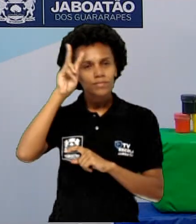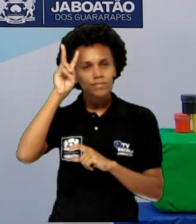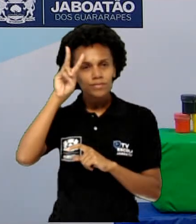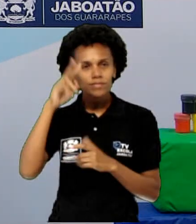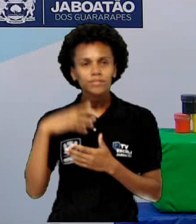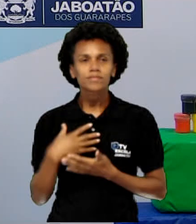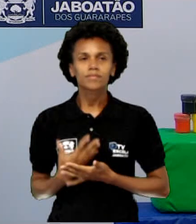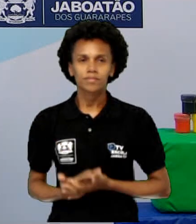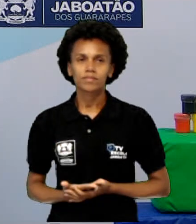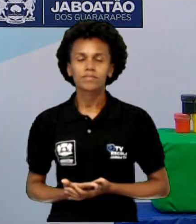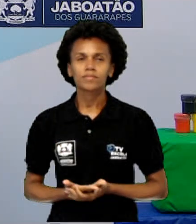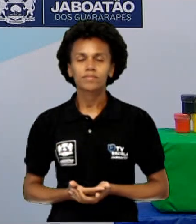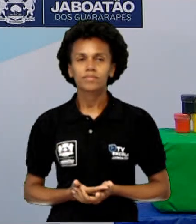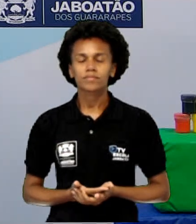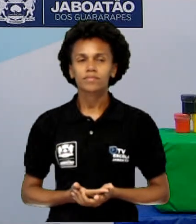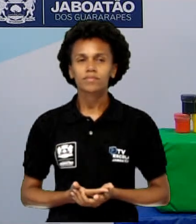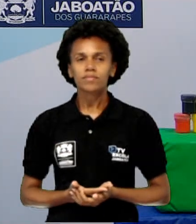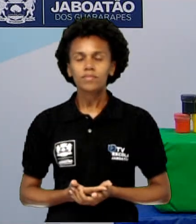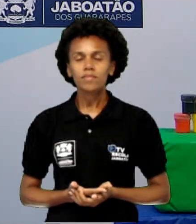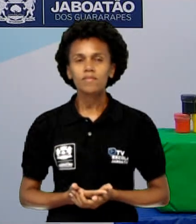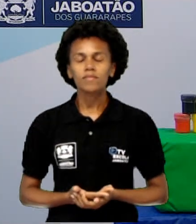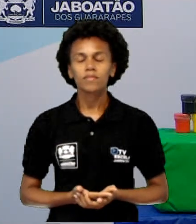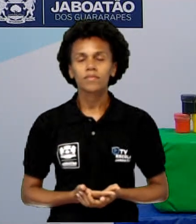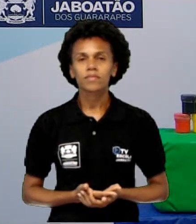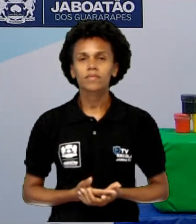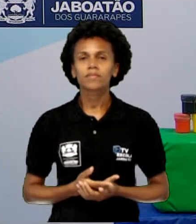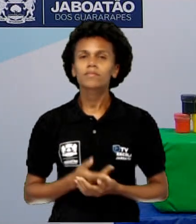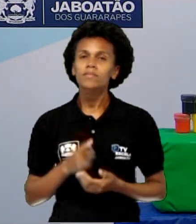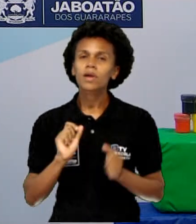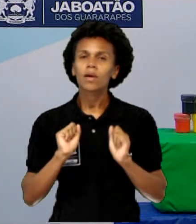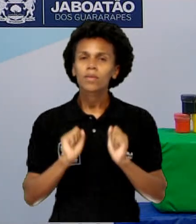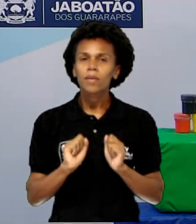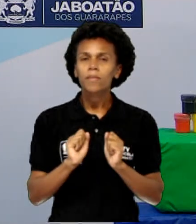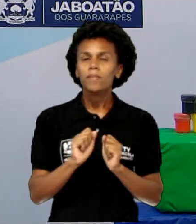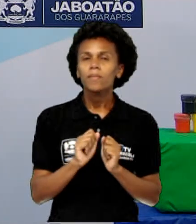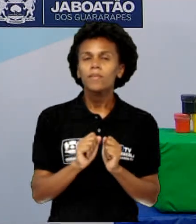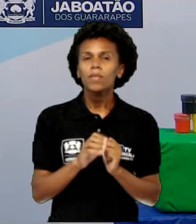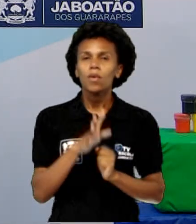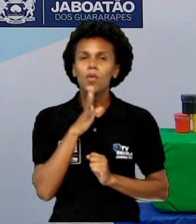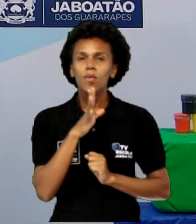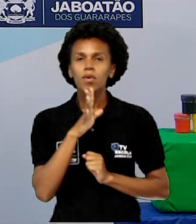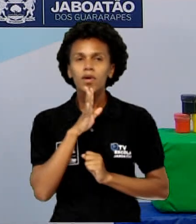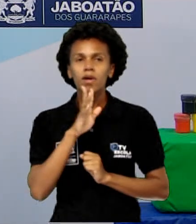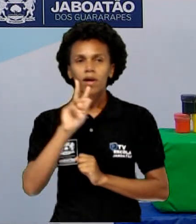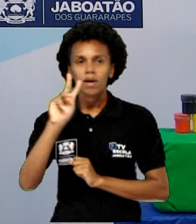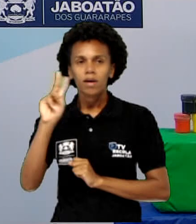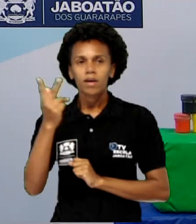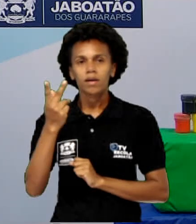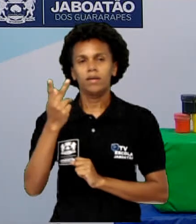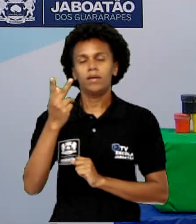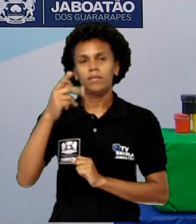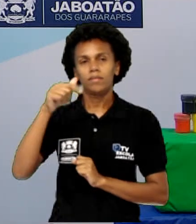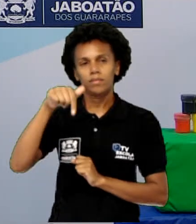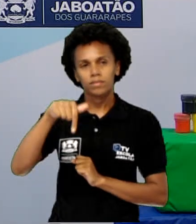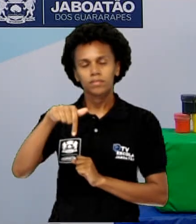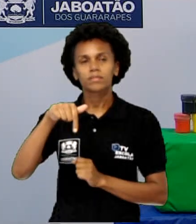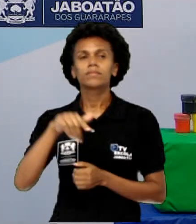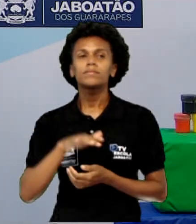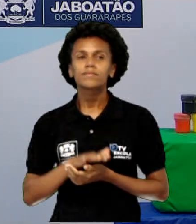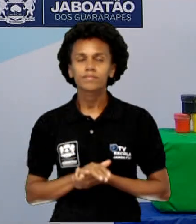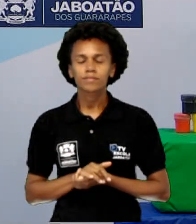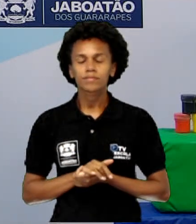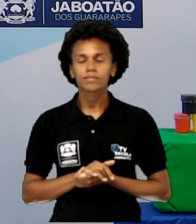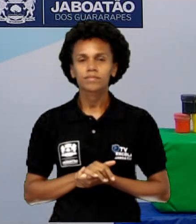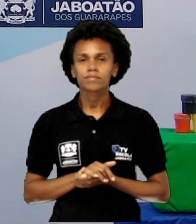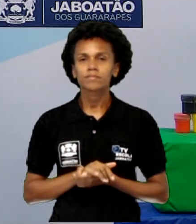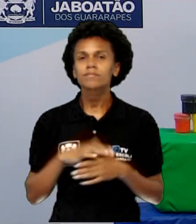Que são as iniciais. H de história e Q de quadrinhos. Então, a arte de narrar histórias através de desenhos